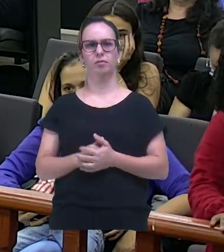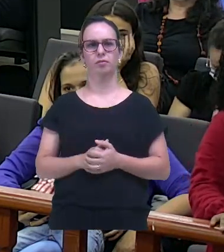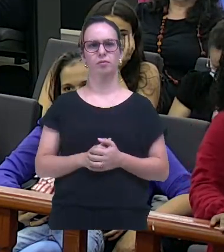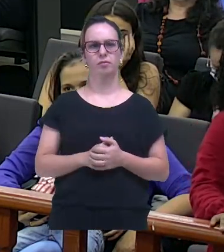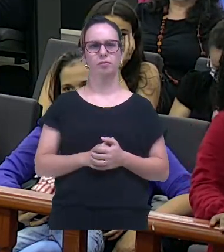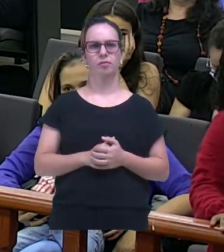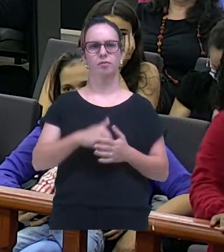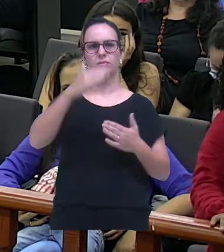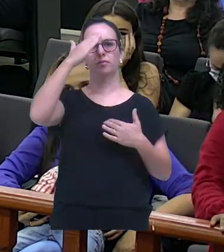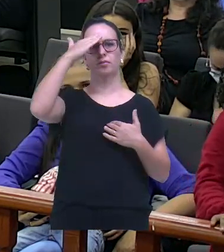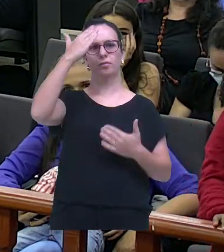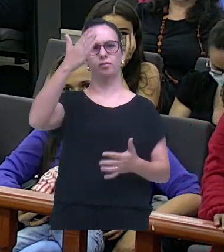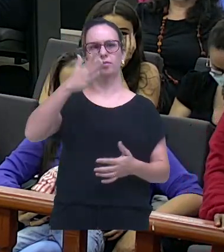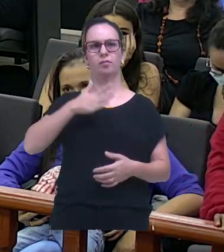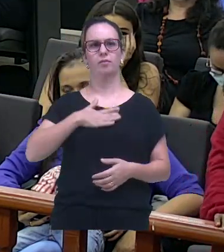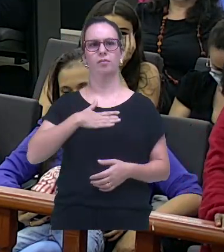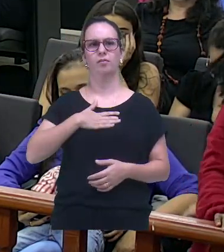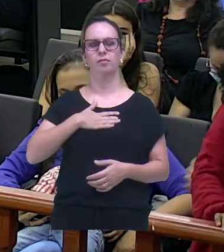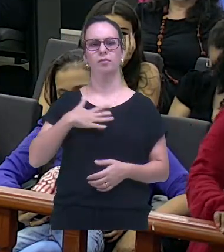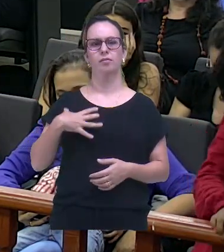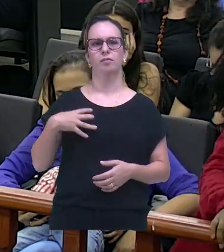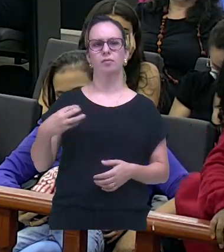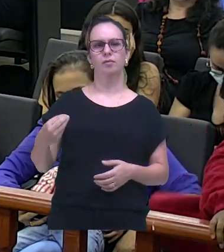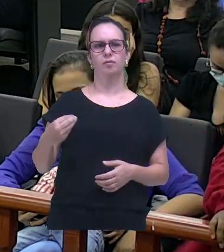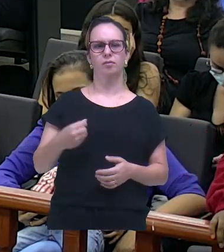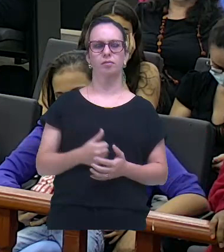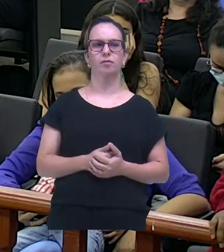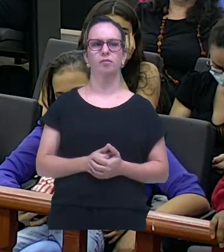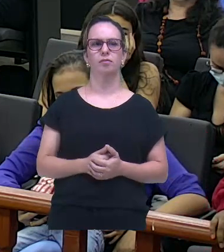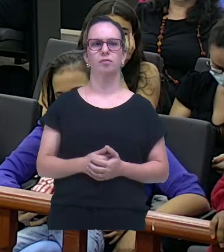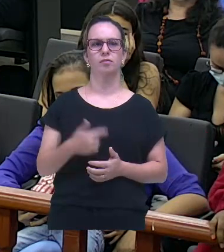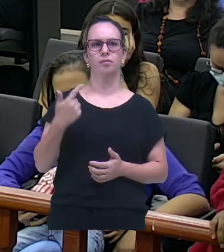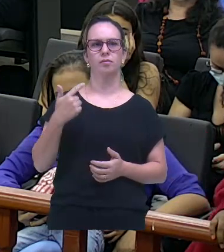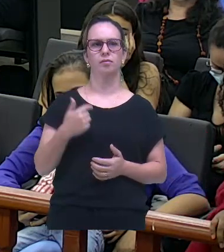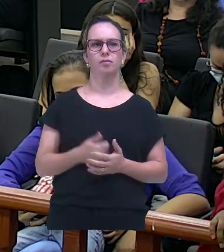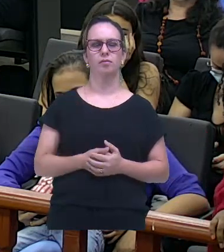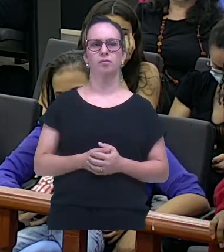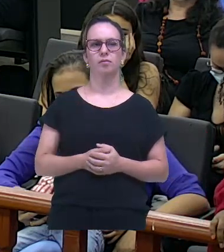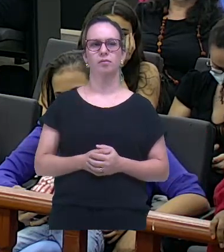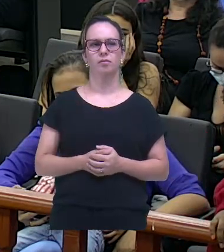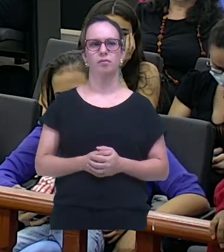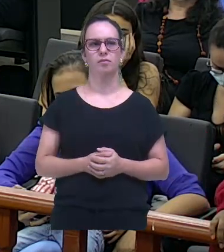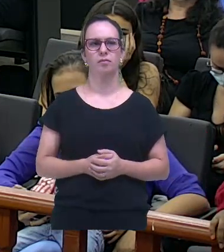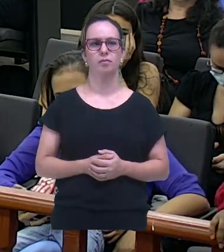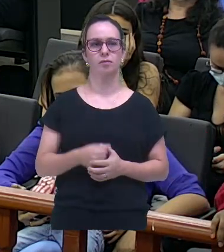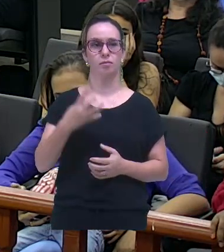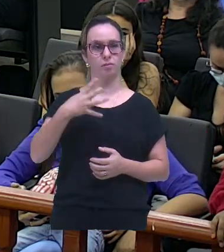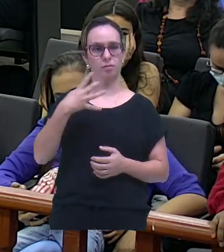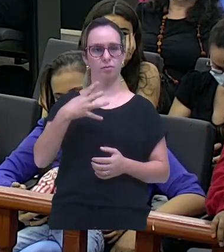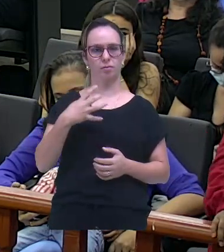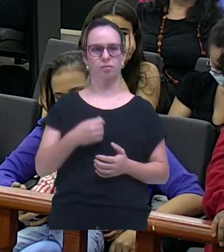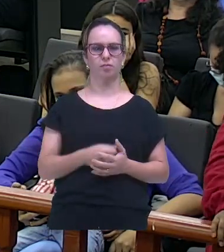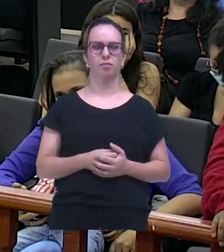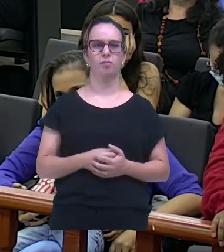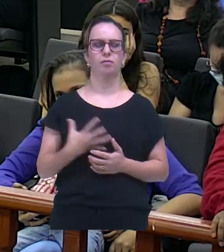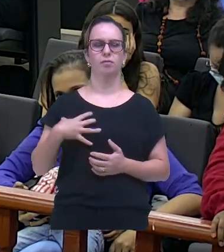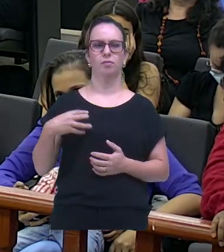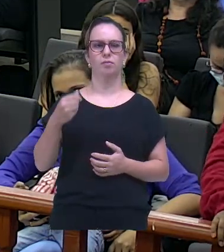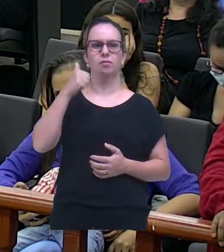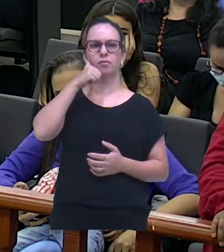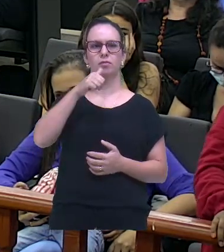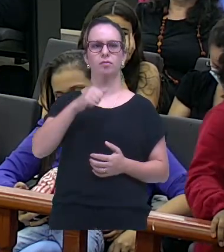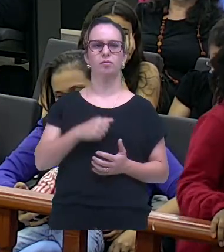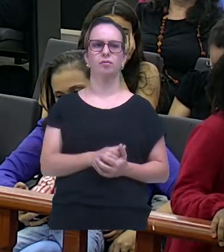minhas filhas, a Giovana, Maju, a Lívia e a Aninha Clara. E